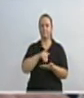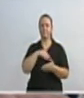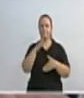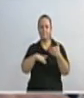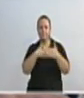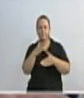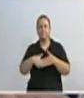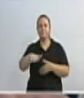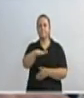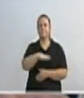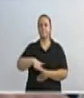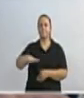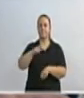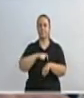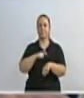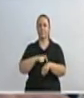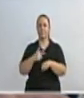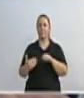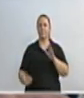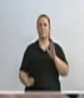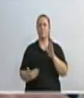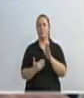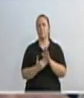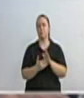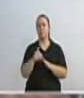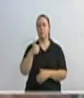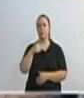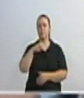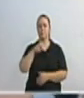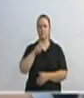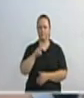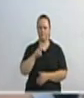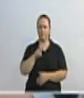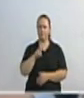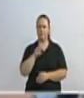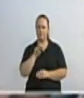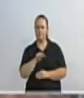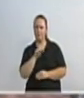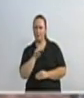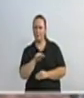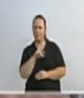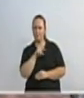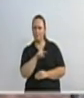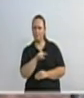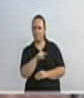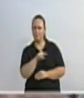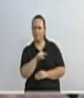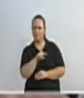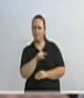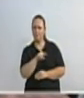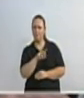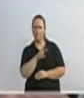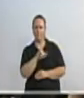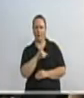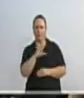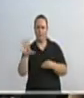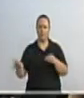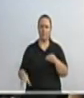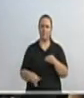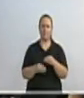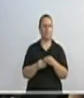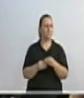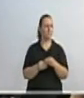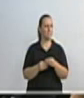Urbano, com o tempo de até 15 minutos. Parece que o senhor vai fazer uma parte da sua fala para mais uma pessoa, é isso, senhor